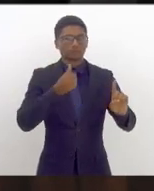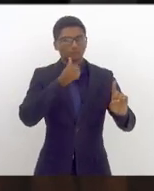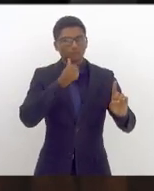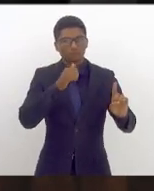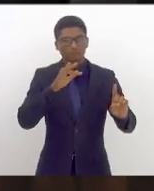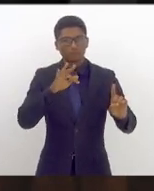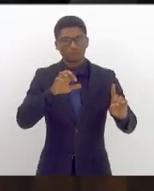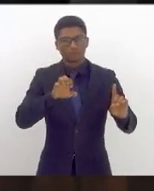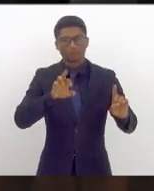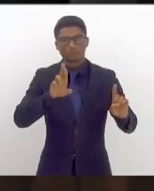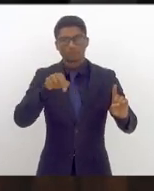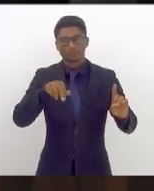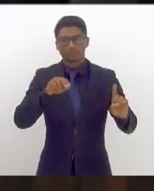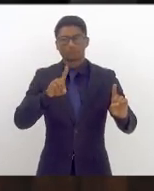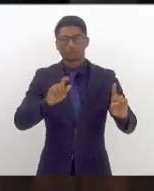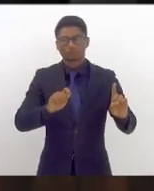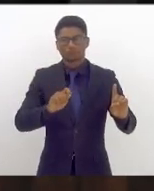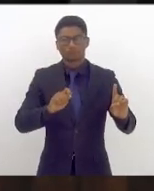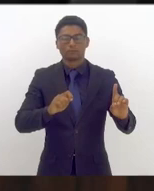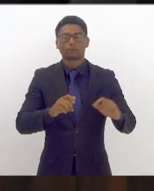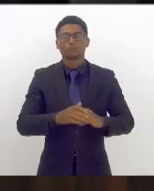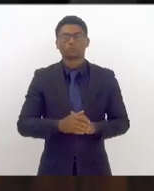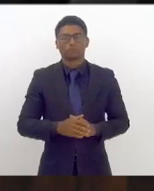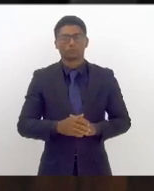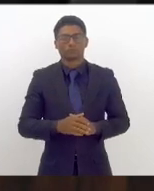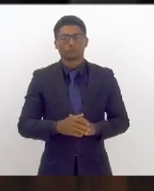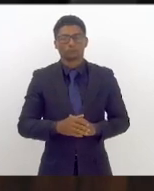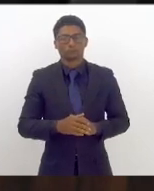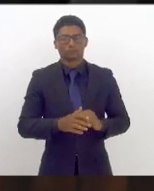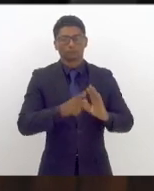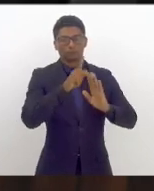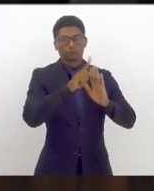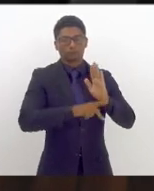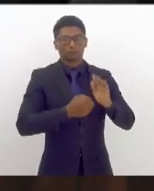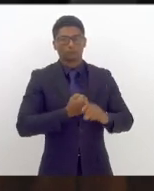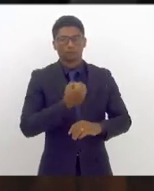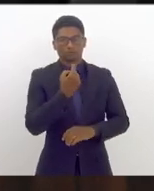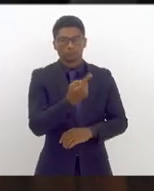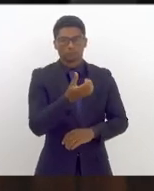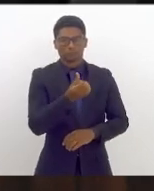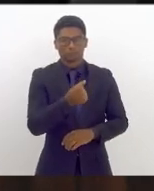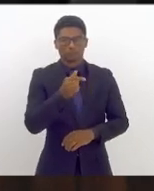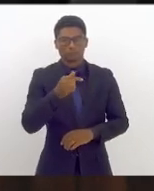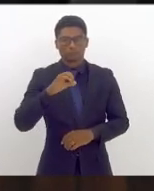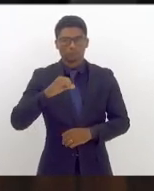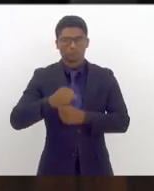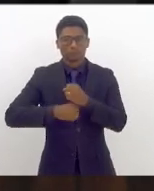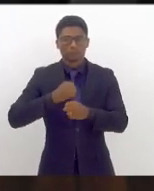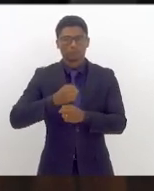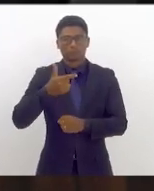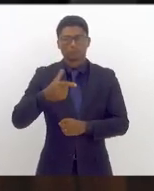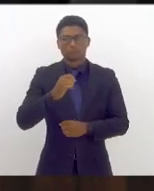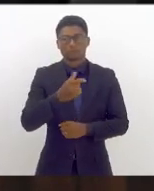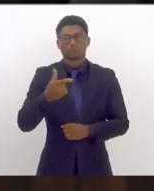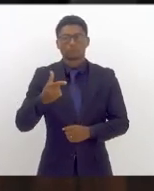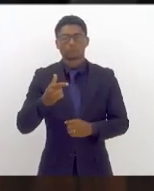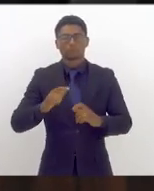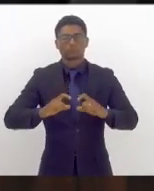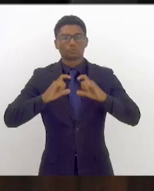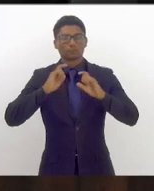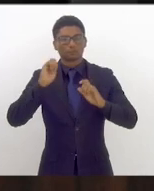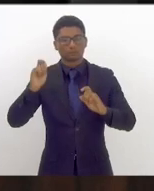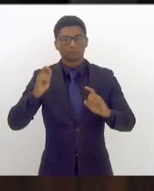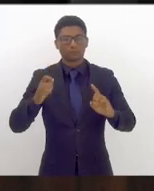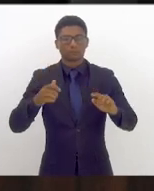Machado onde tiveros aproveita de Japeri parecer favorável para a resolução 67922 Martins consegue medalha Tiradentes